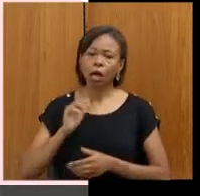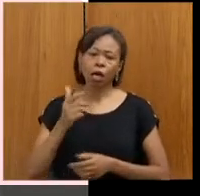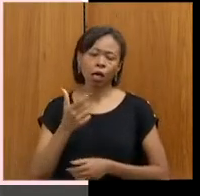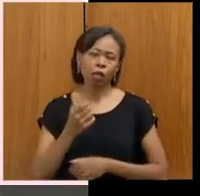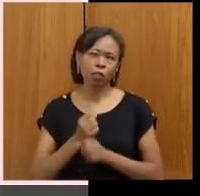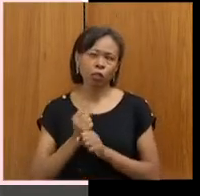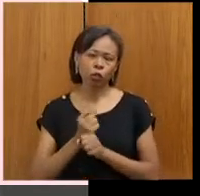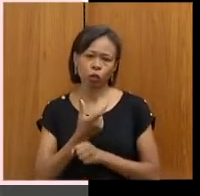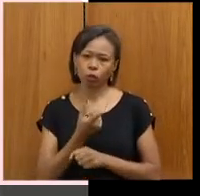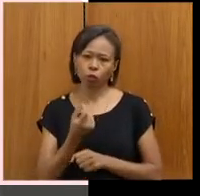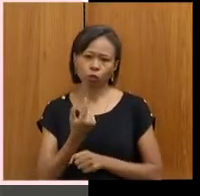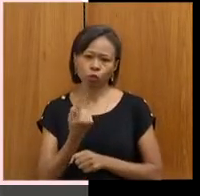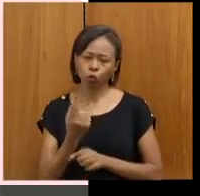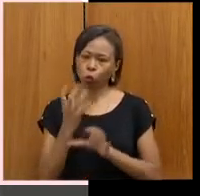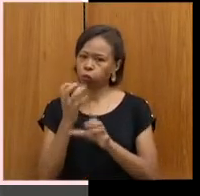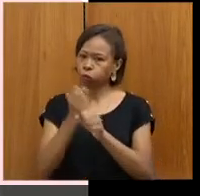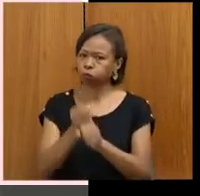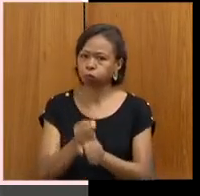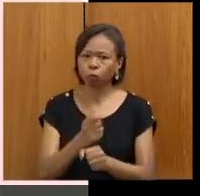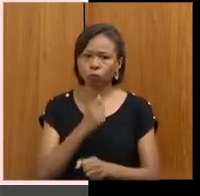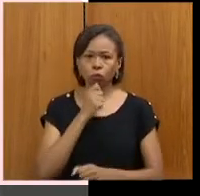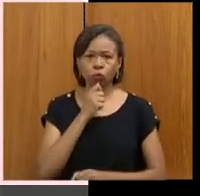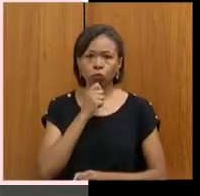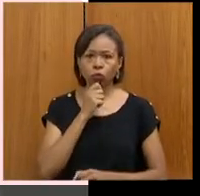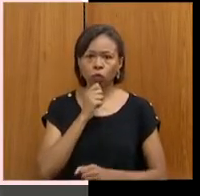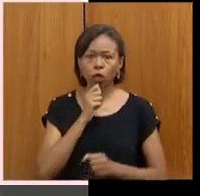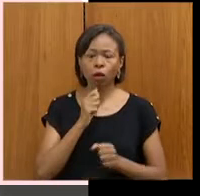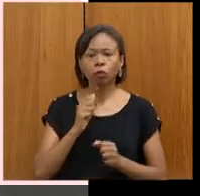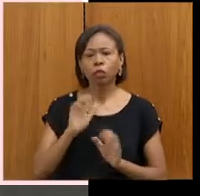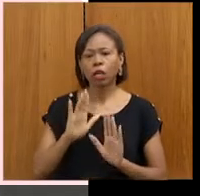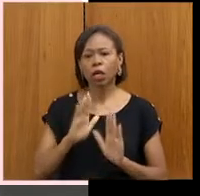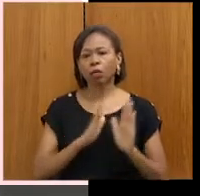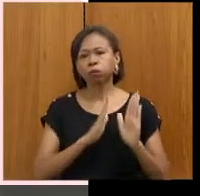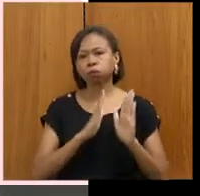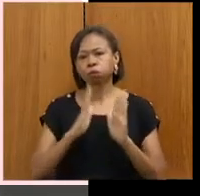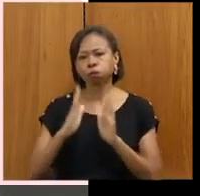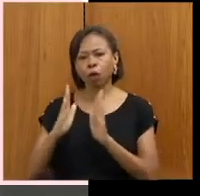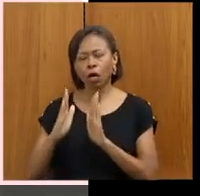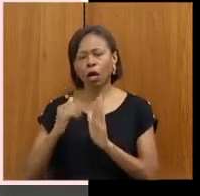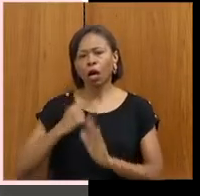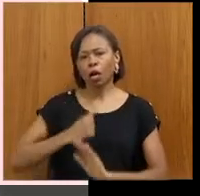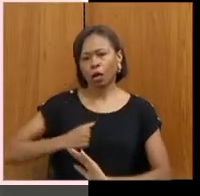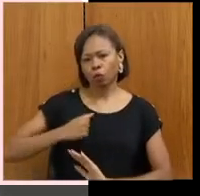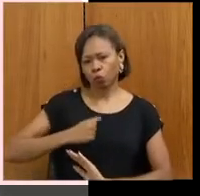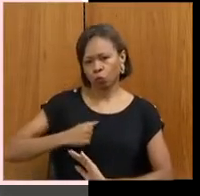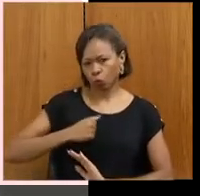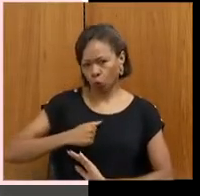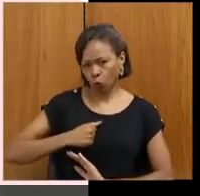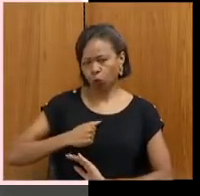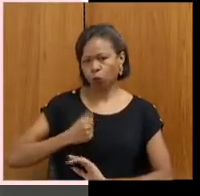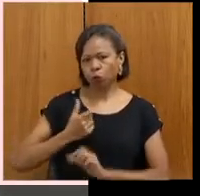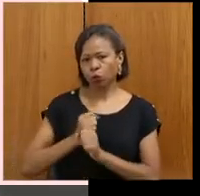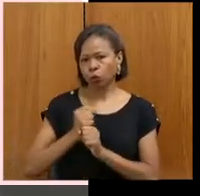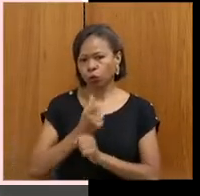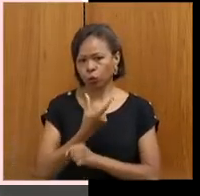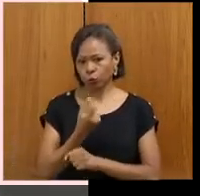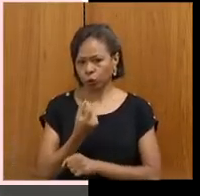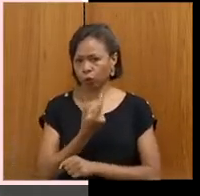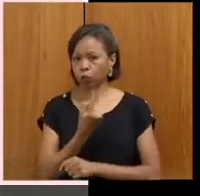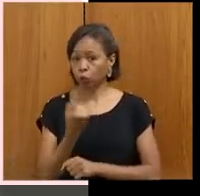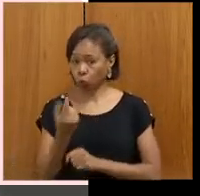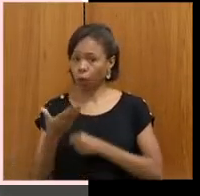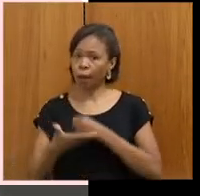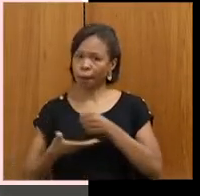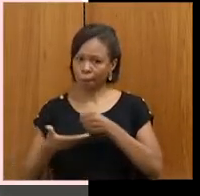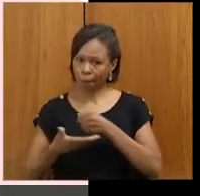completo Ela tá dentro do do 2º quadrimestre ou seja base a gosto de 2021 né